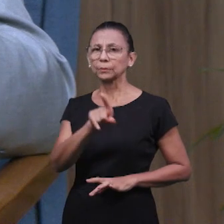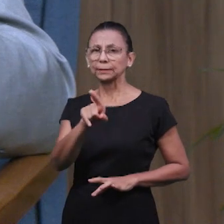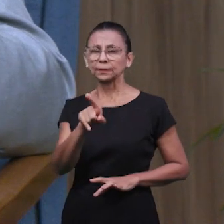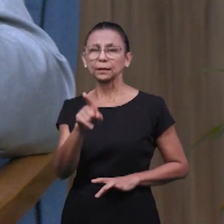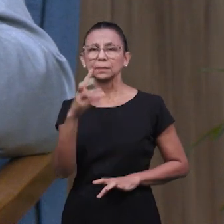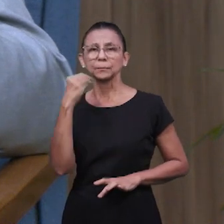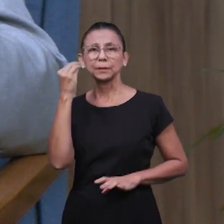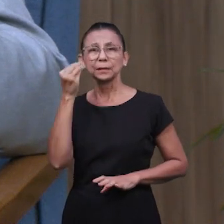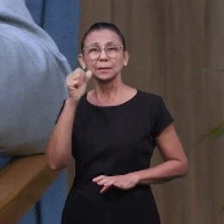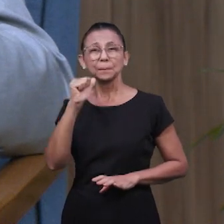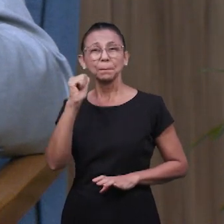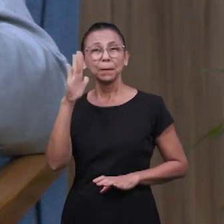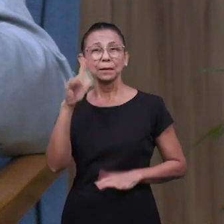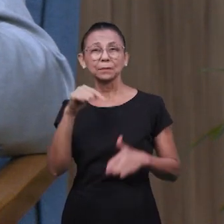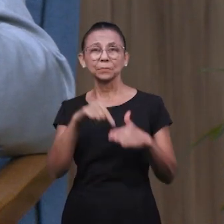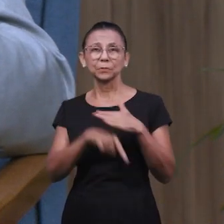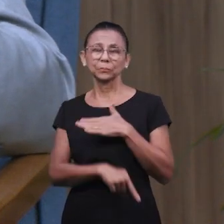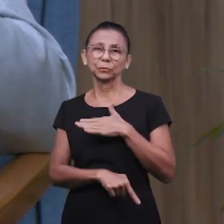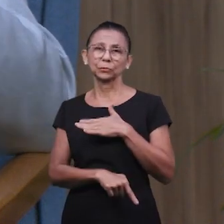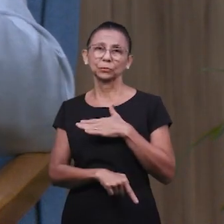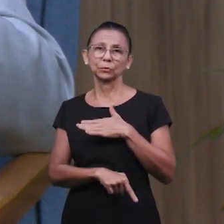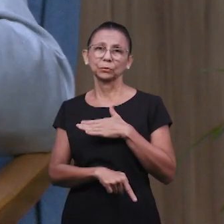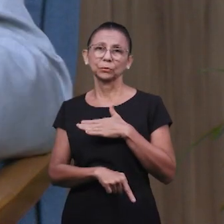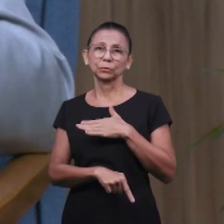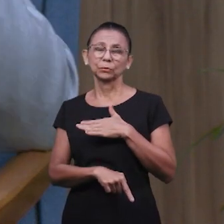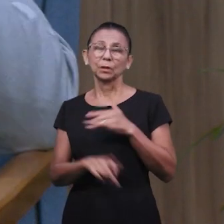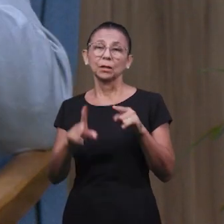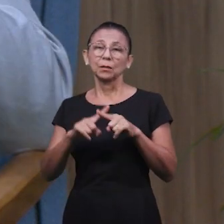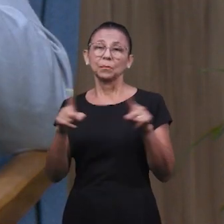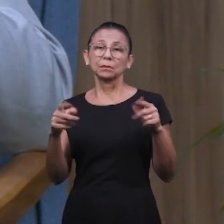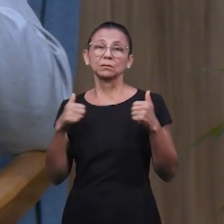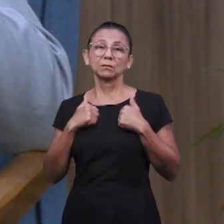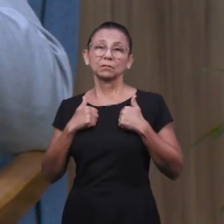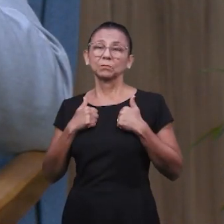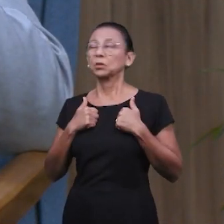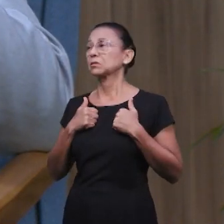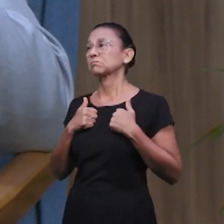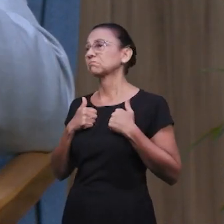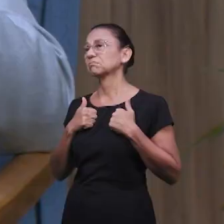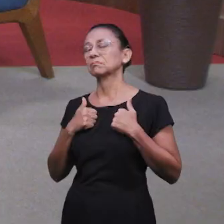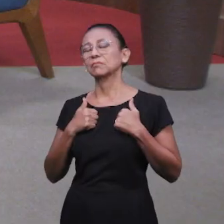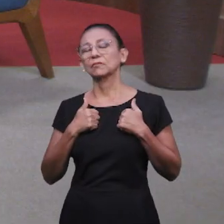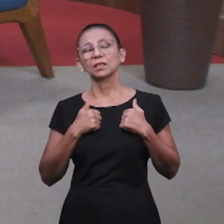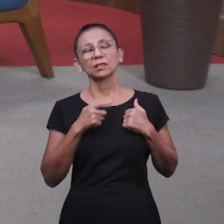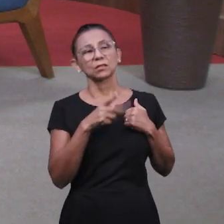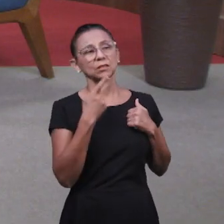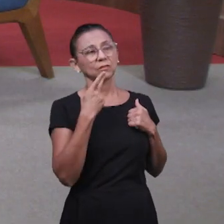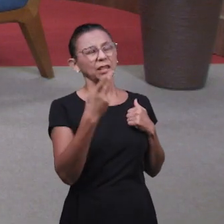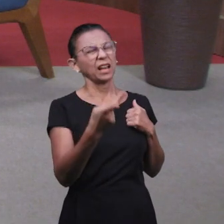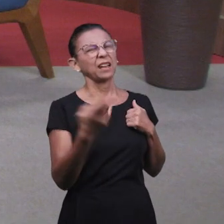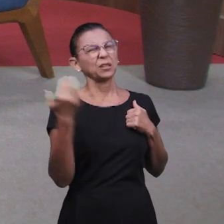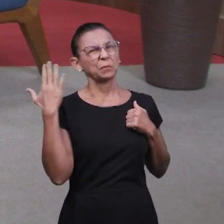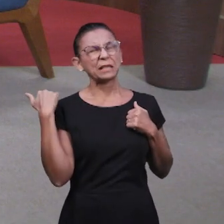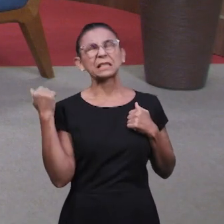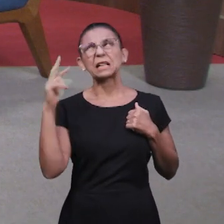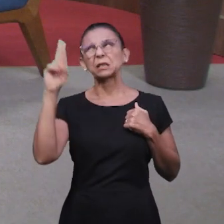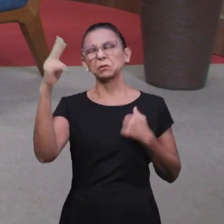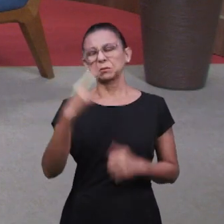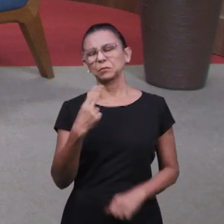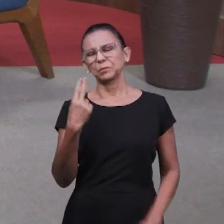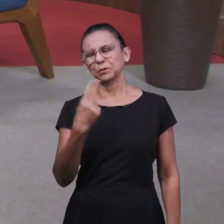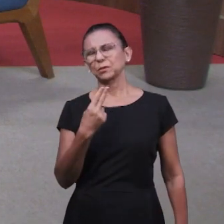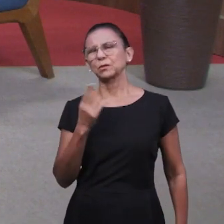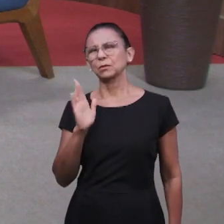o homem não vive isso, ele vive o contrário disso. Né? Você falou, eu já